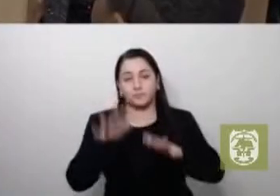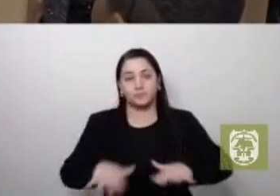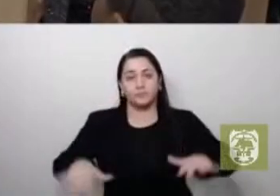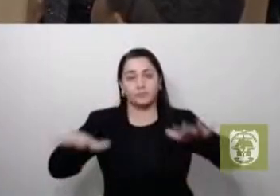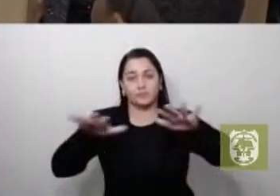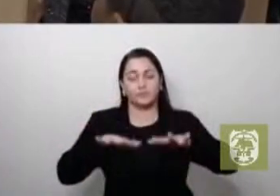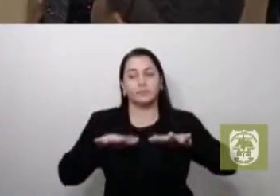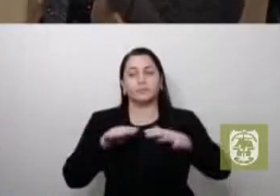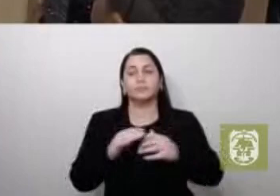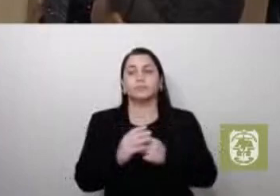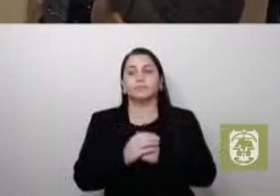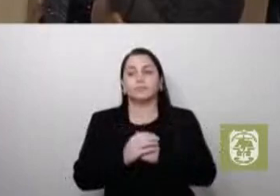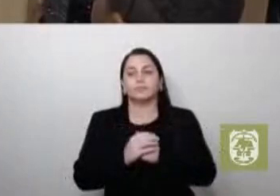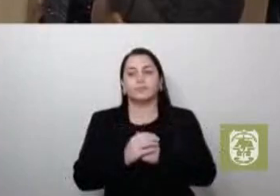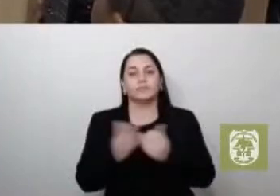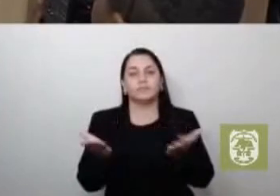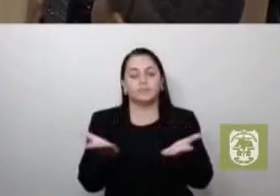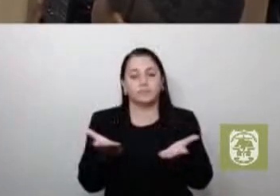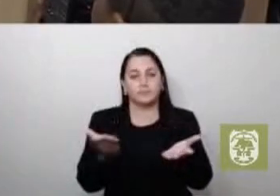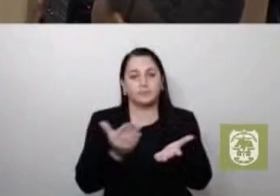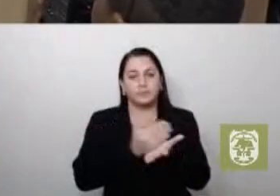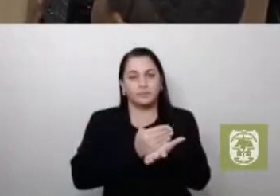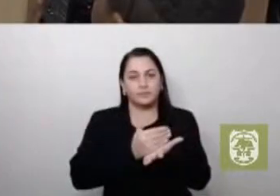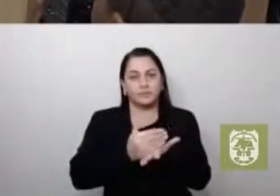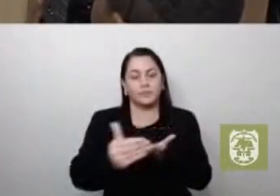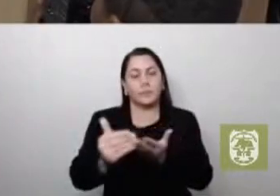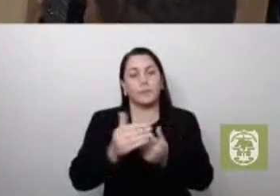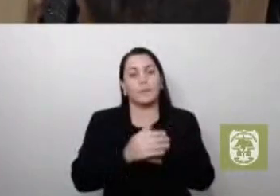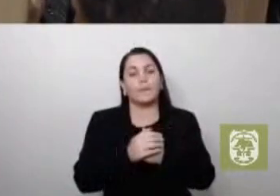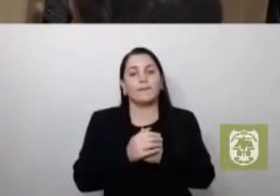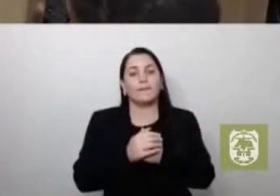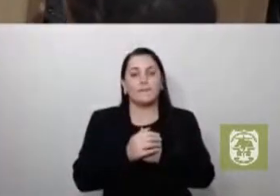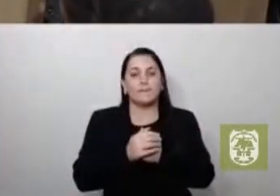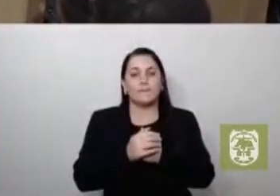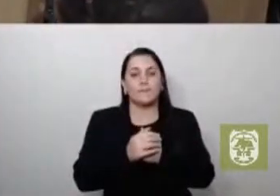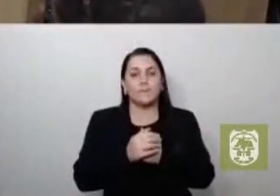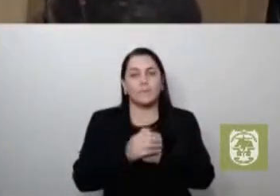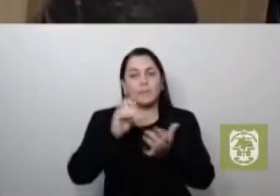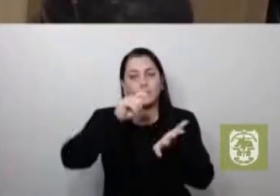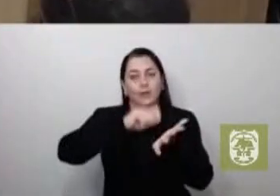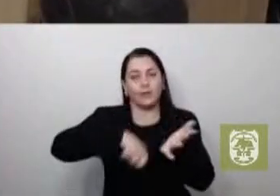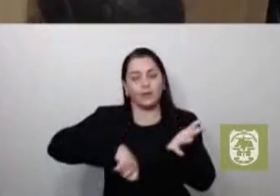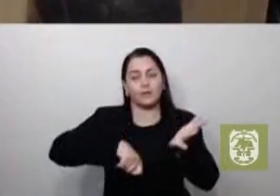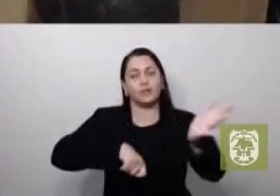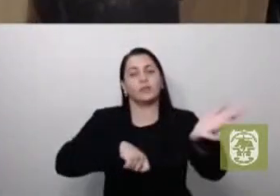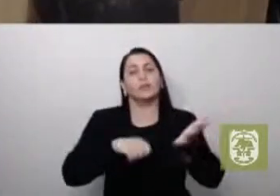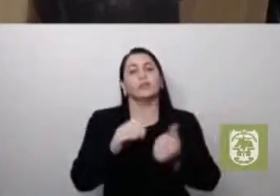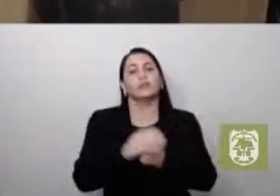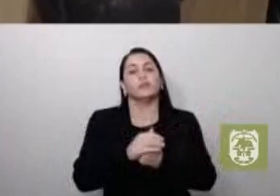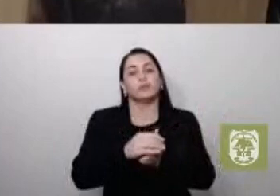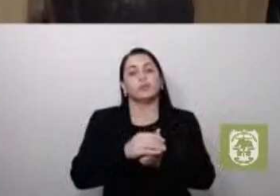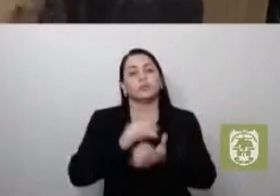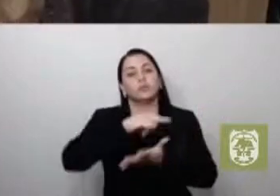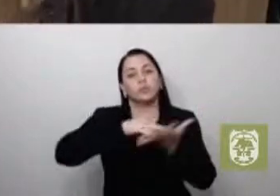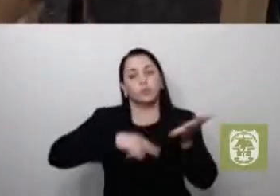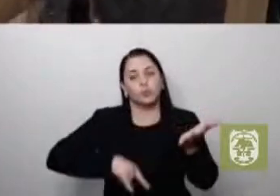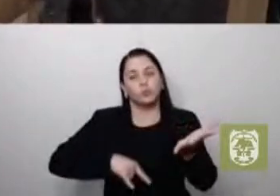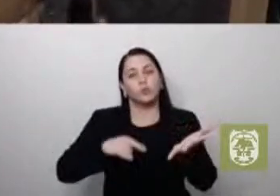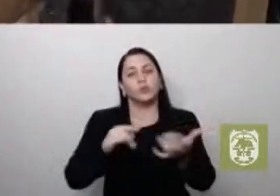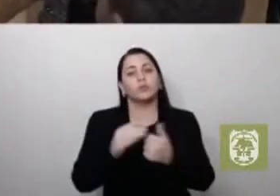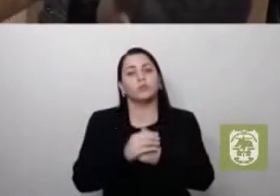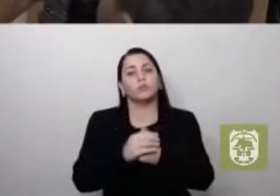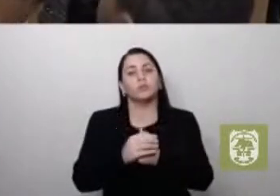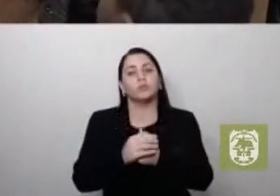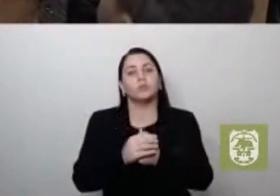no Estado, assim como as ações de prevenção à tortura e atendimento às demandas de saúde mental